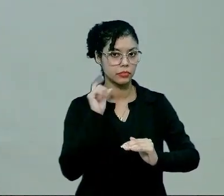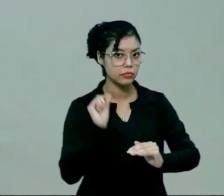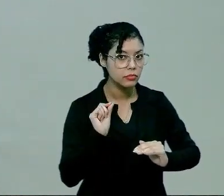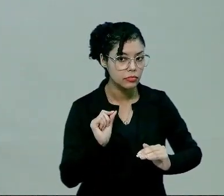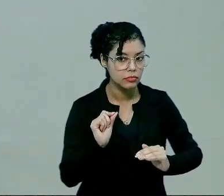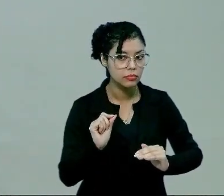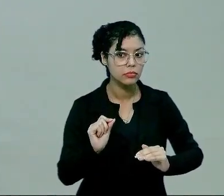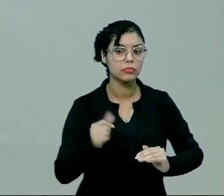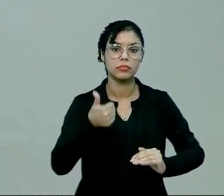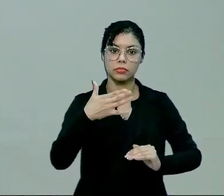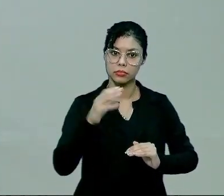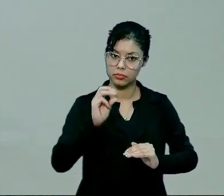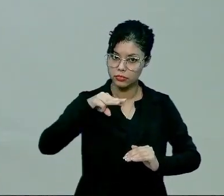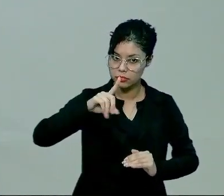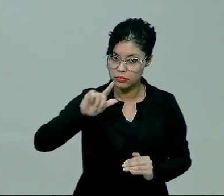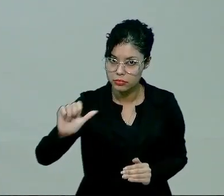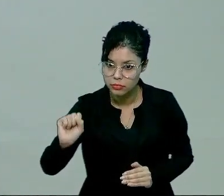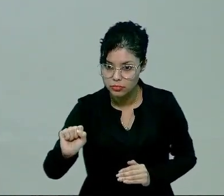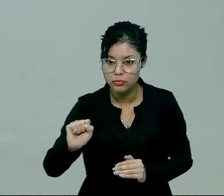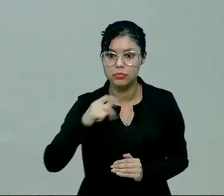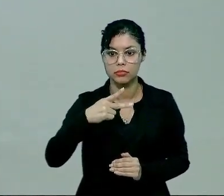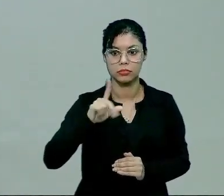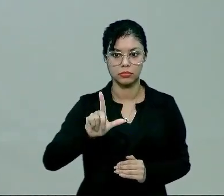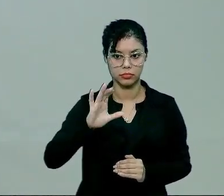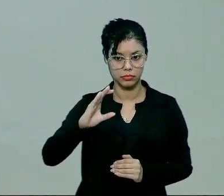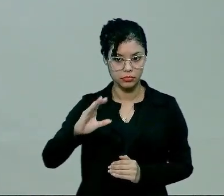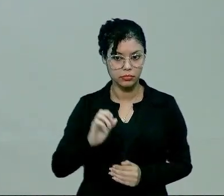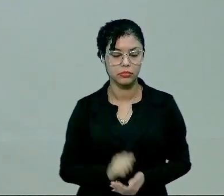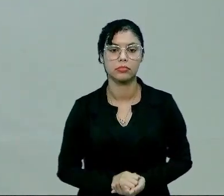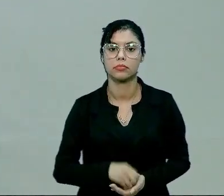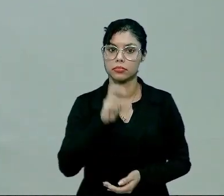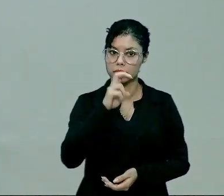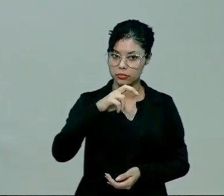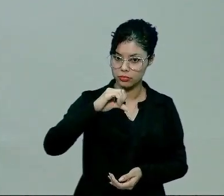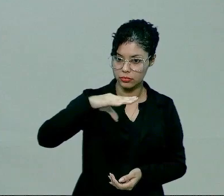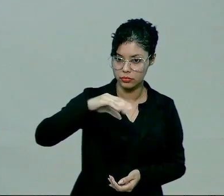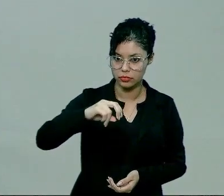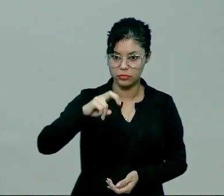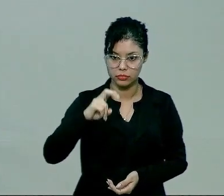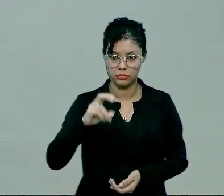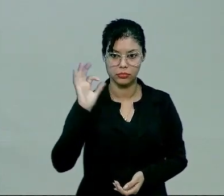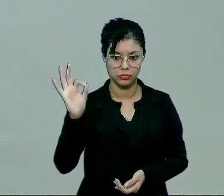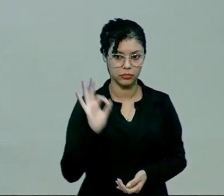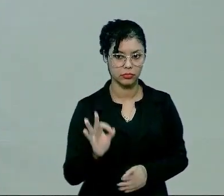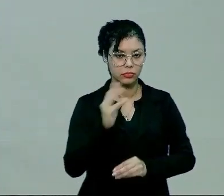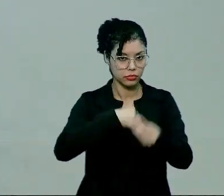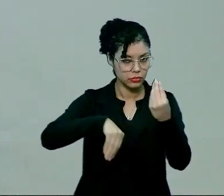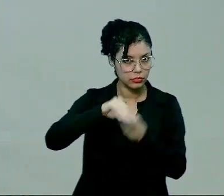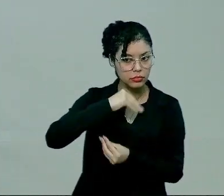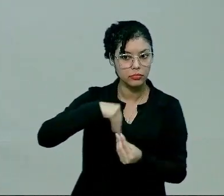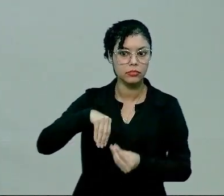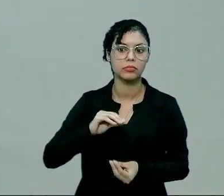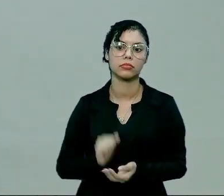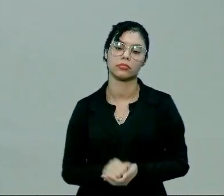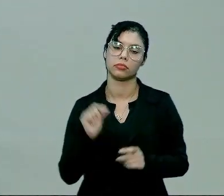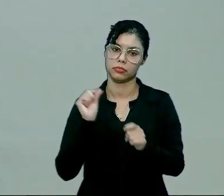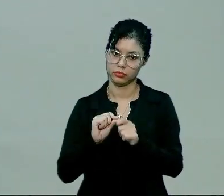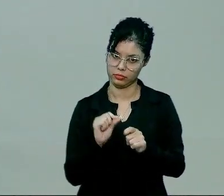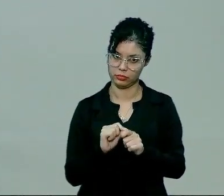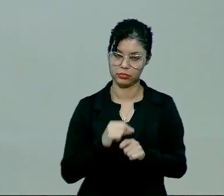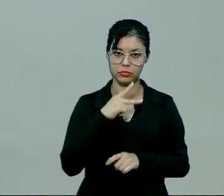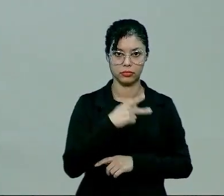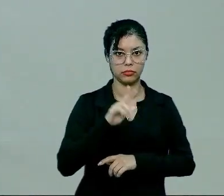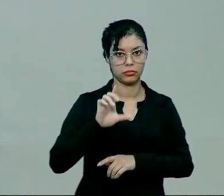que eu tenho 10 mol de PCl5, que 90% desse PCl5 reagiu,